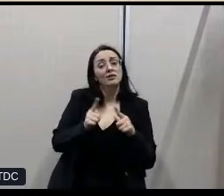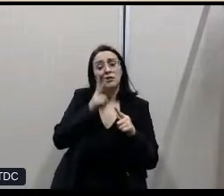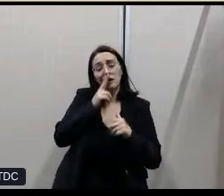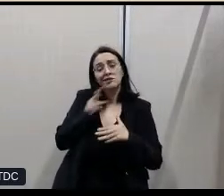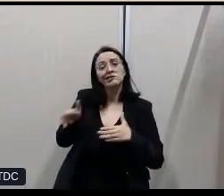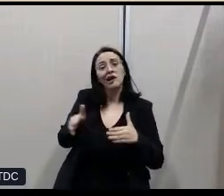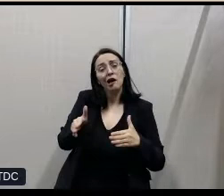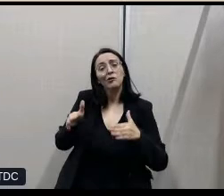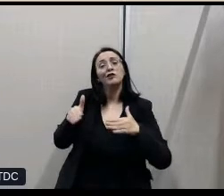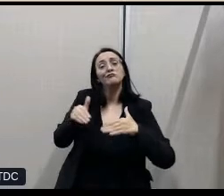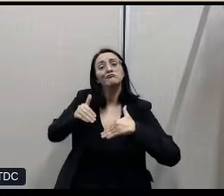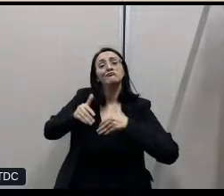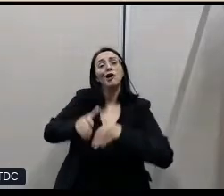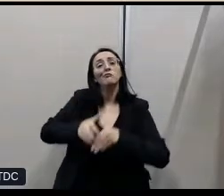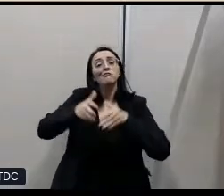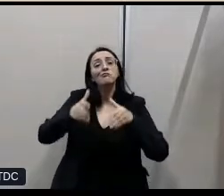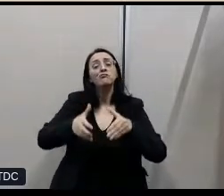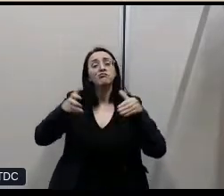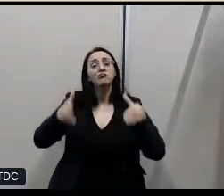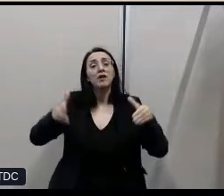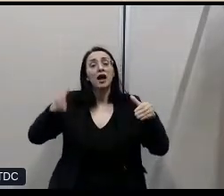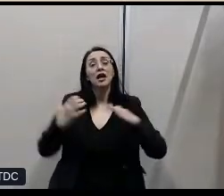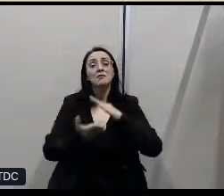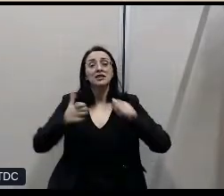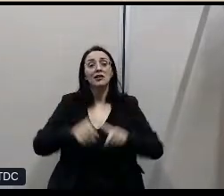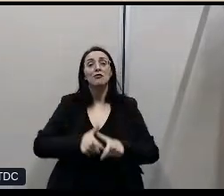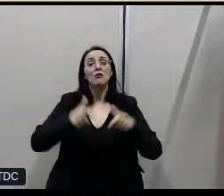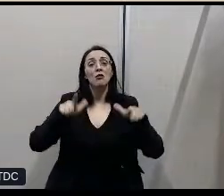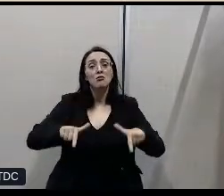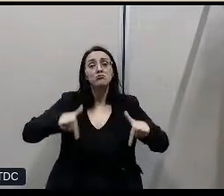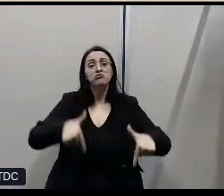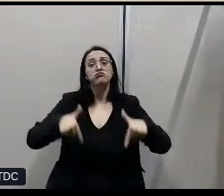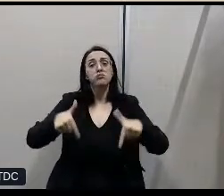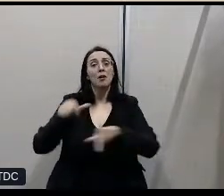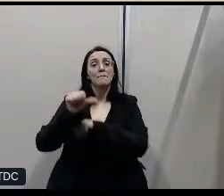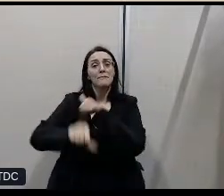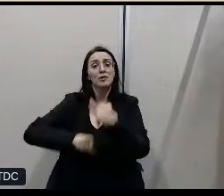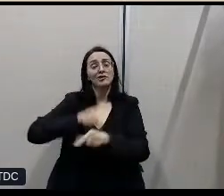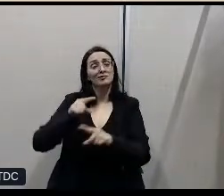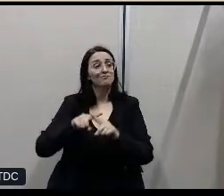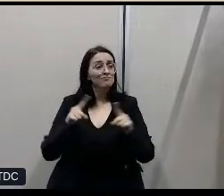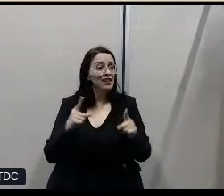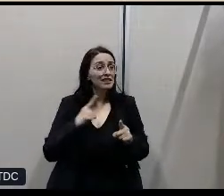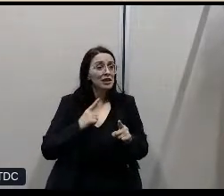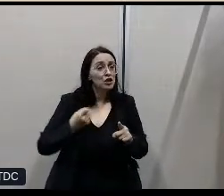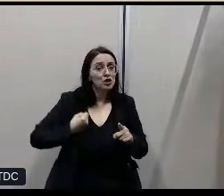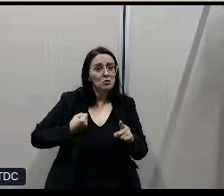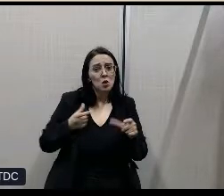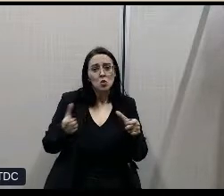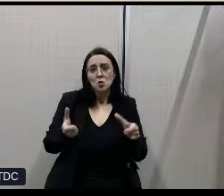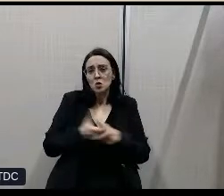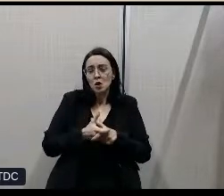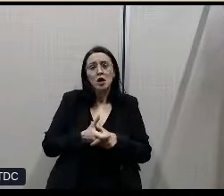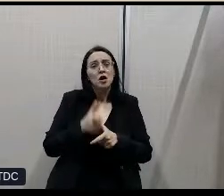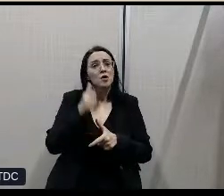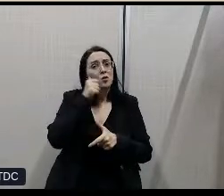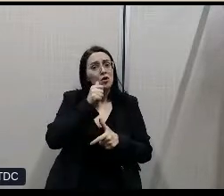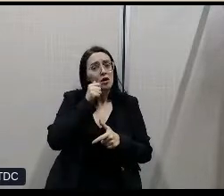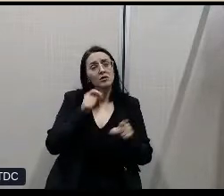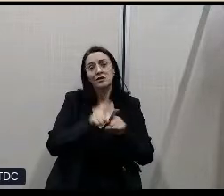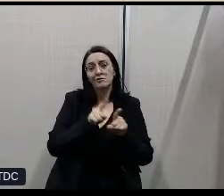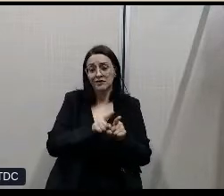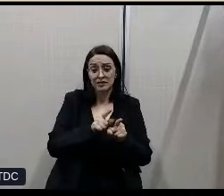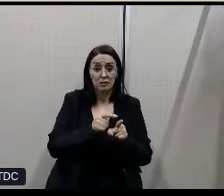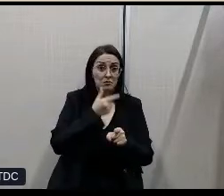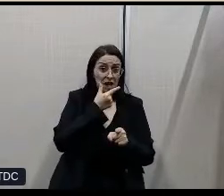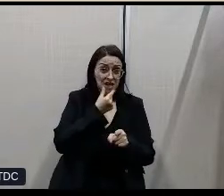algum lugar, que a gente está tendo ações das empresas para modificar isso, mas a gente ainda tem um número muito menor de mulheres com relação